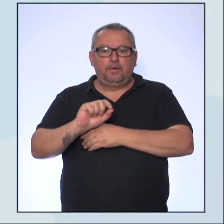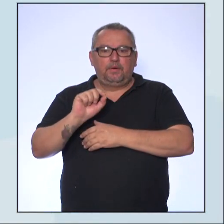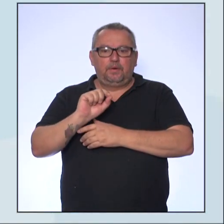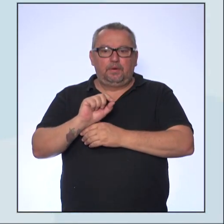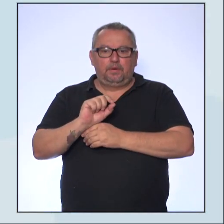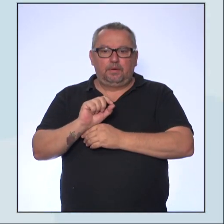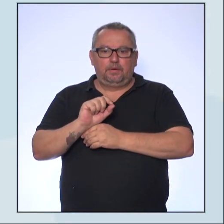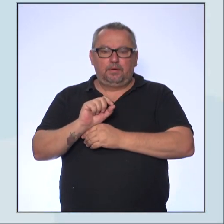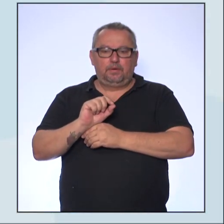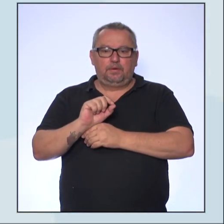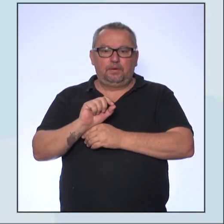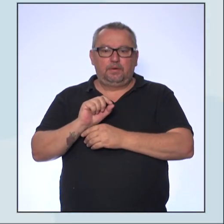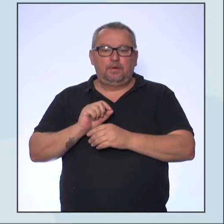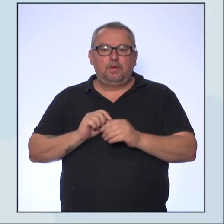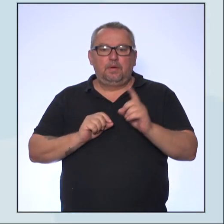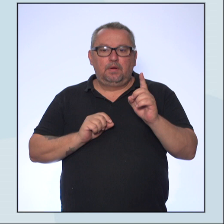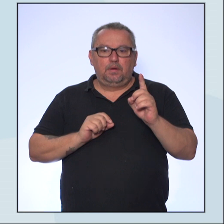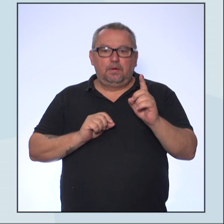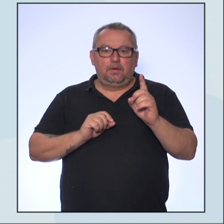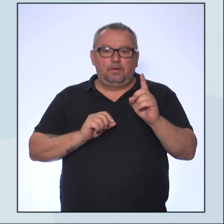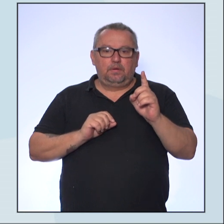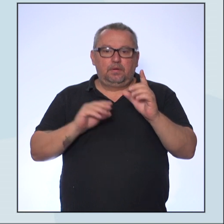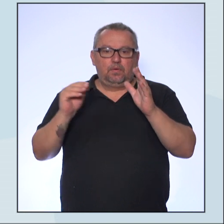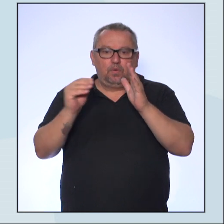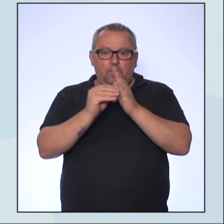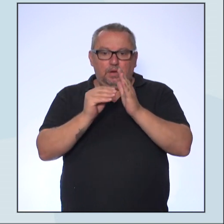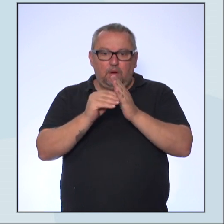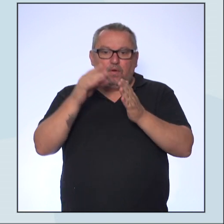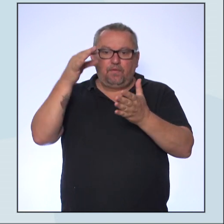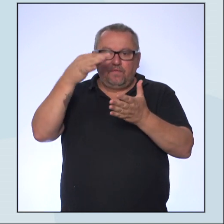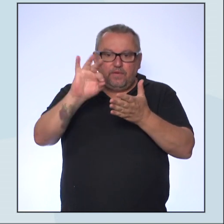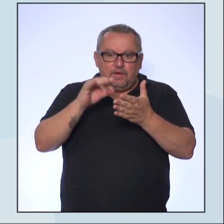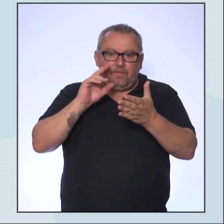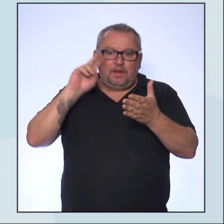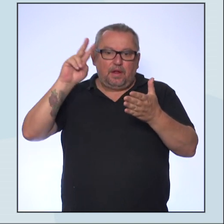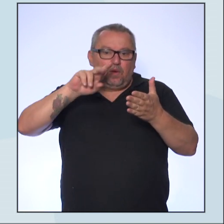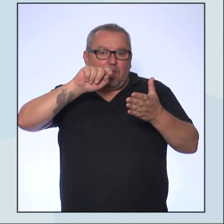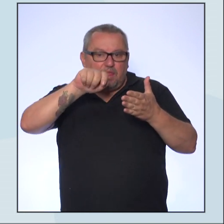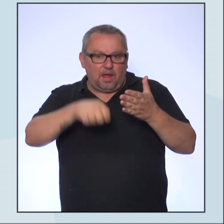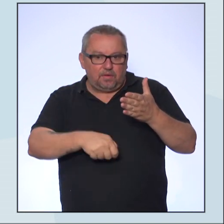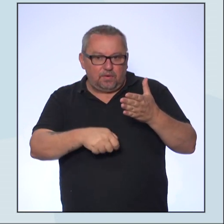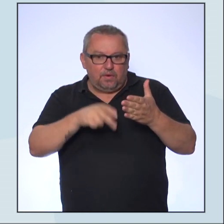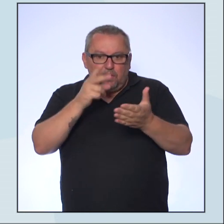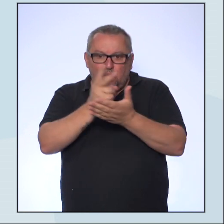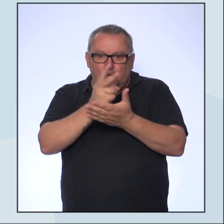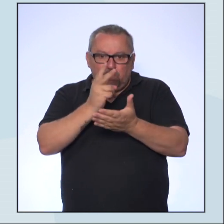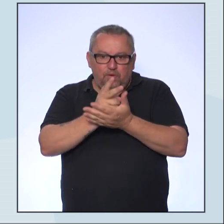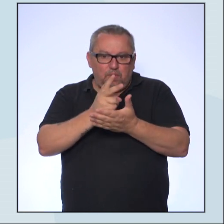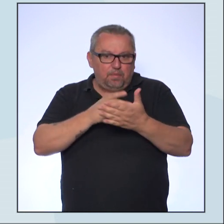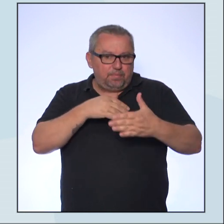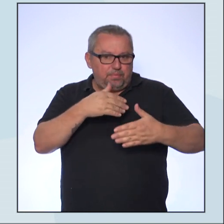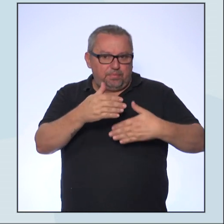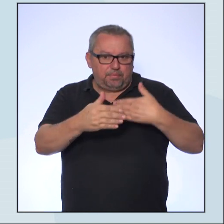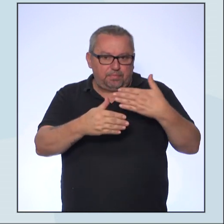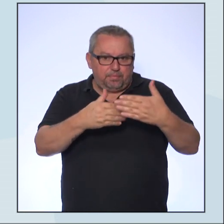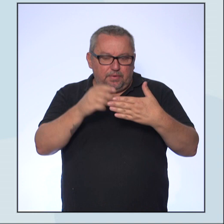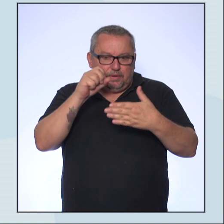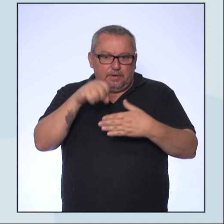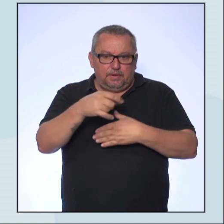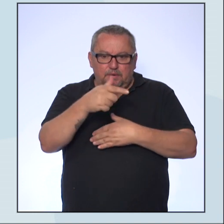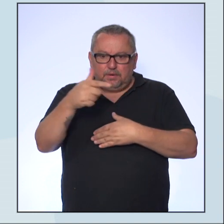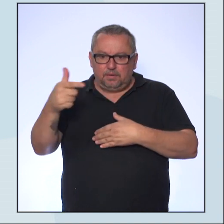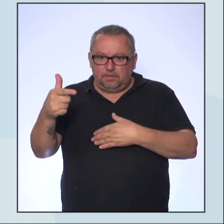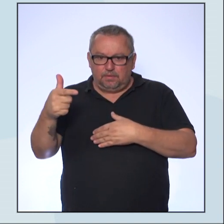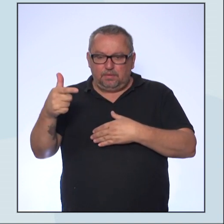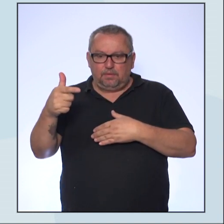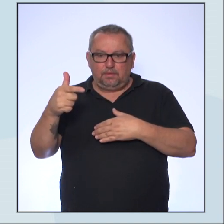Então, a primeira é, como colocaram, é cadastrar, né? Então, verificar o cadastro e continuar o procedimento. Caso